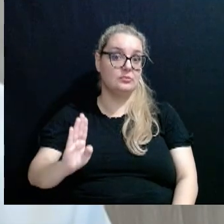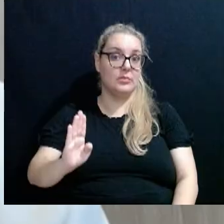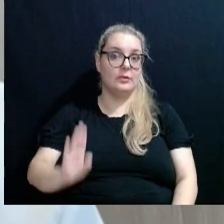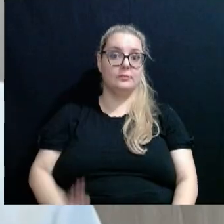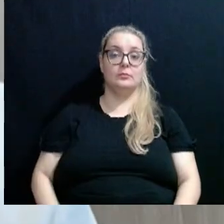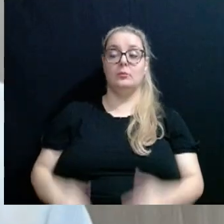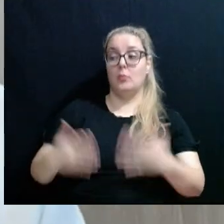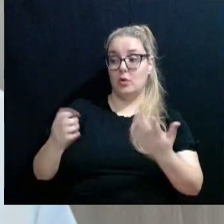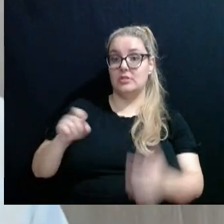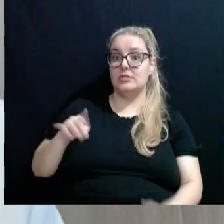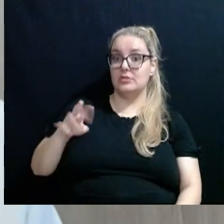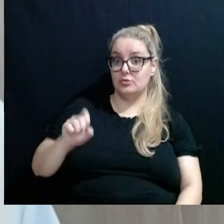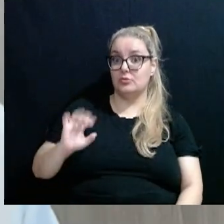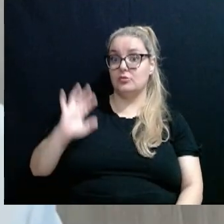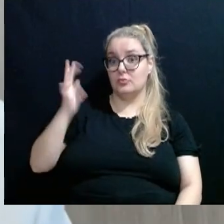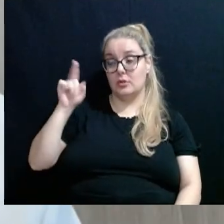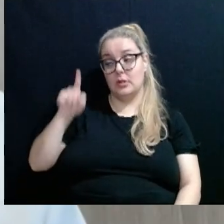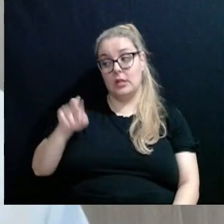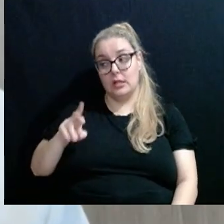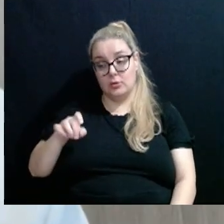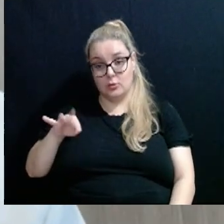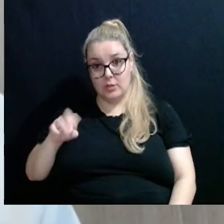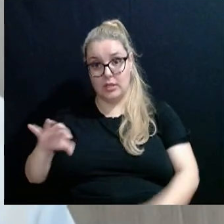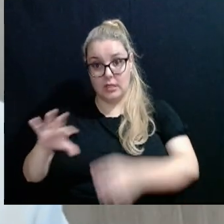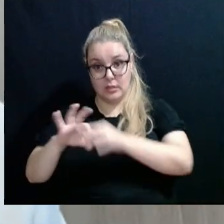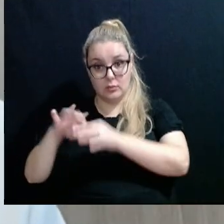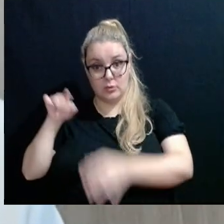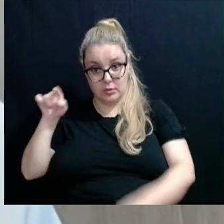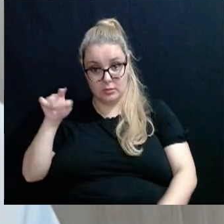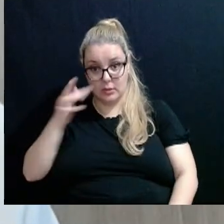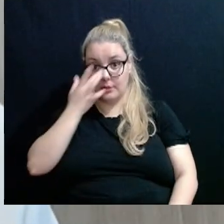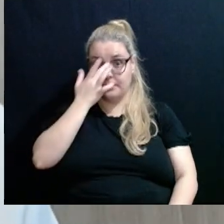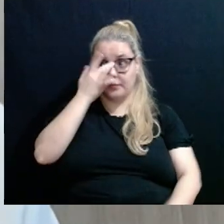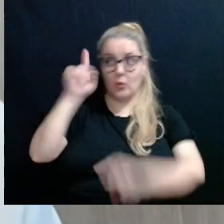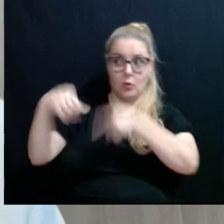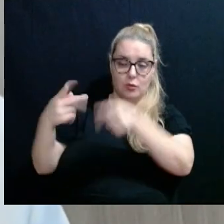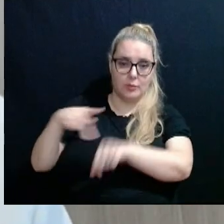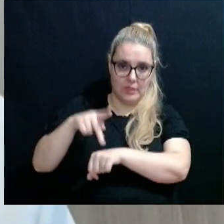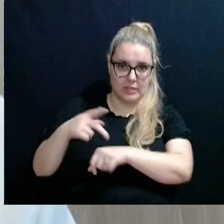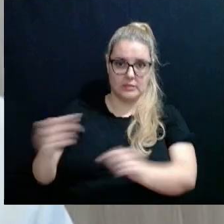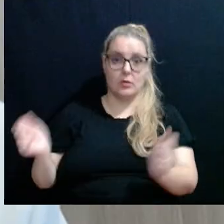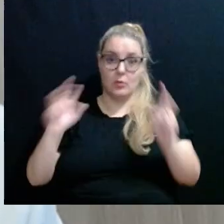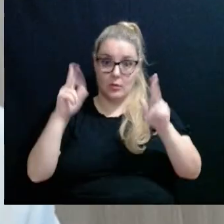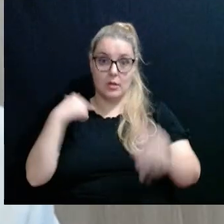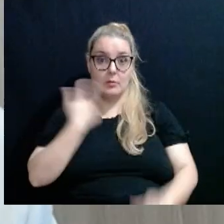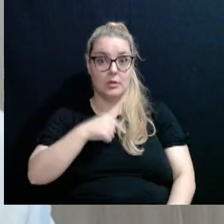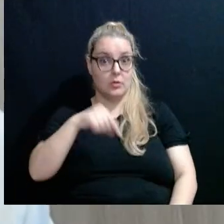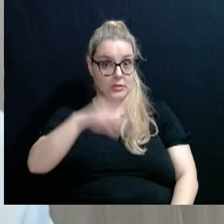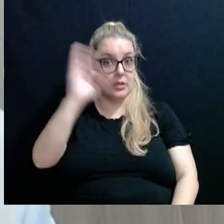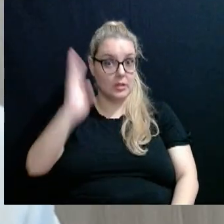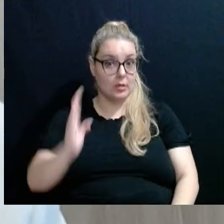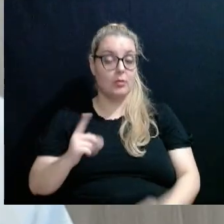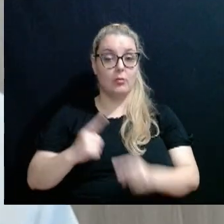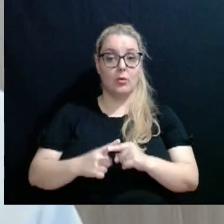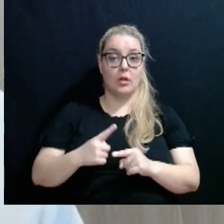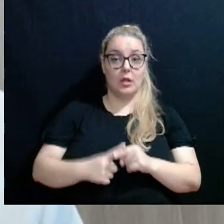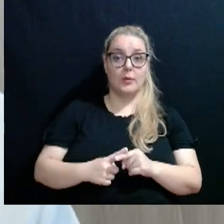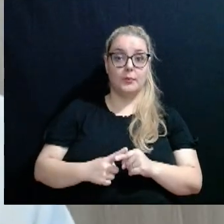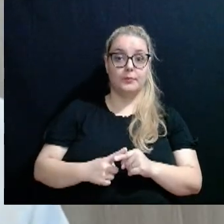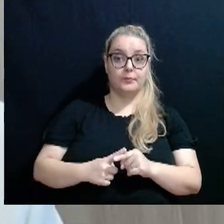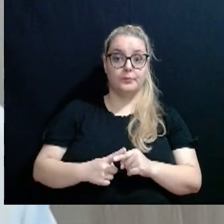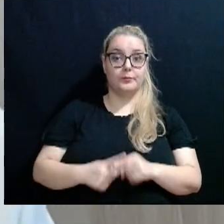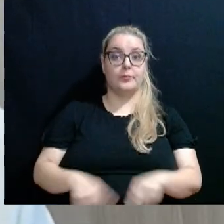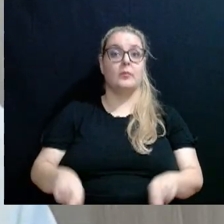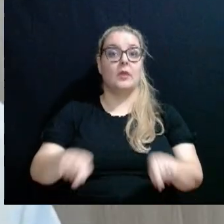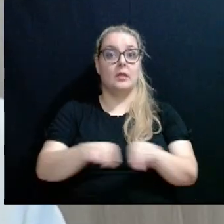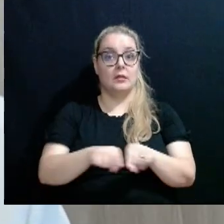Bom, esse surto que está acontecendo no Reino Unido gera um alerta aqui para nós no Brasil,